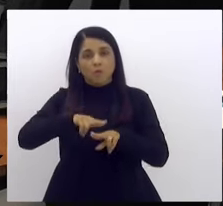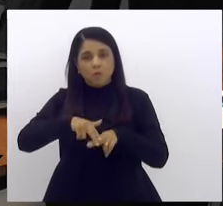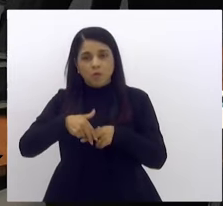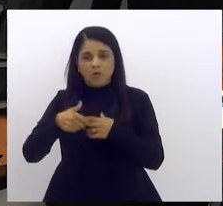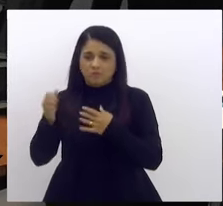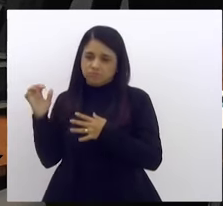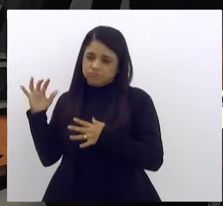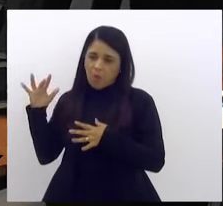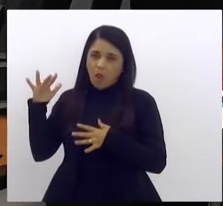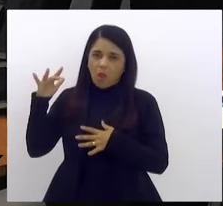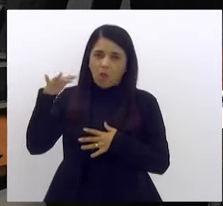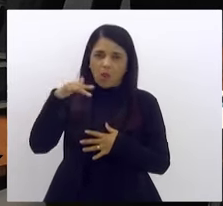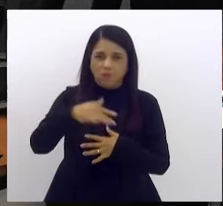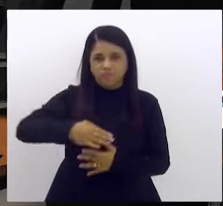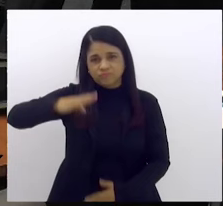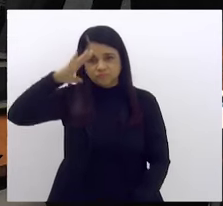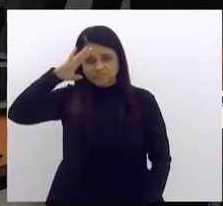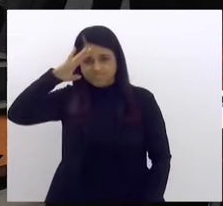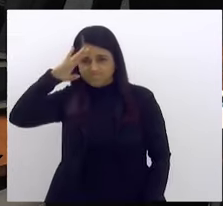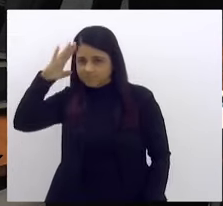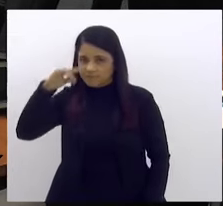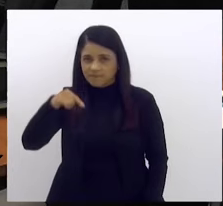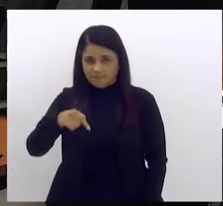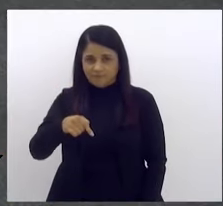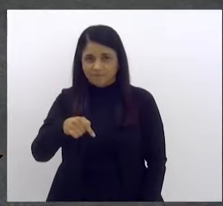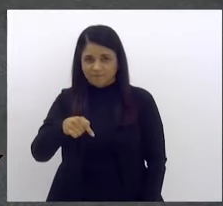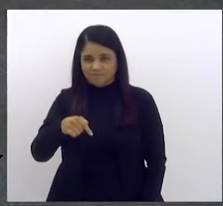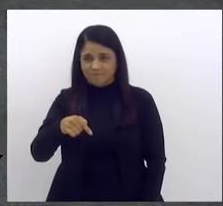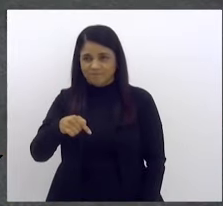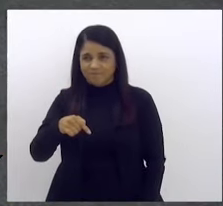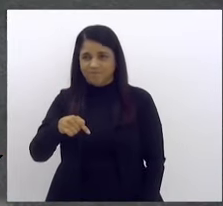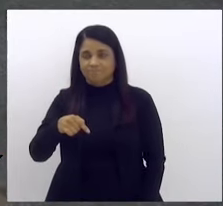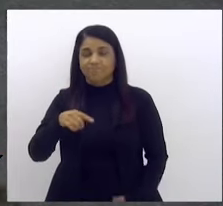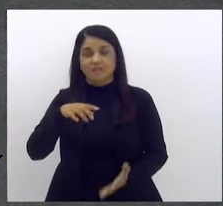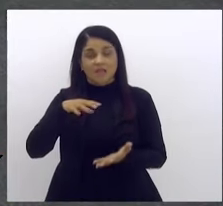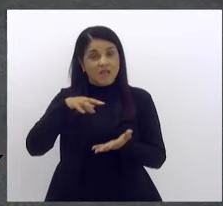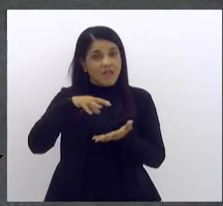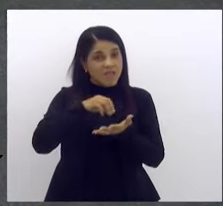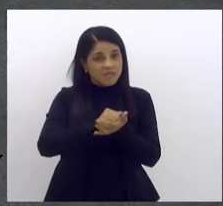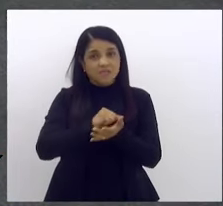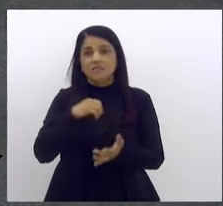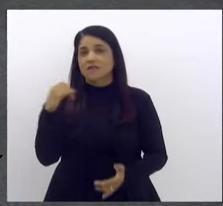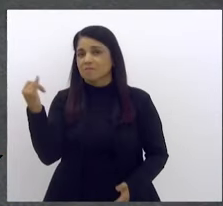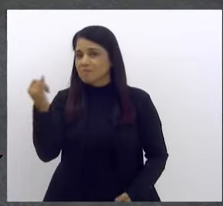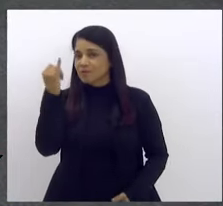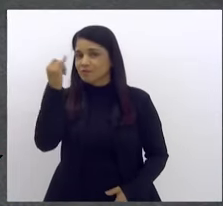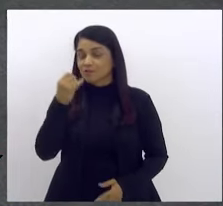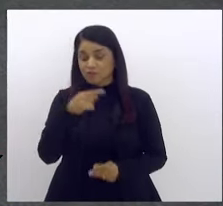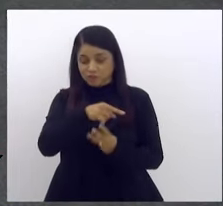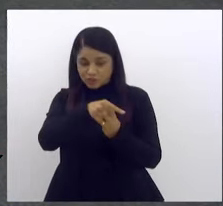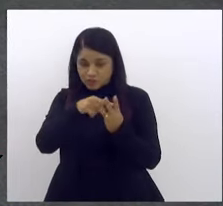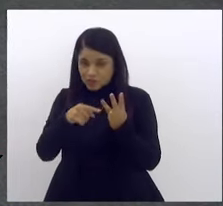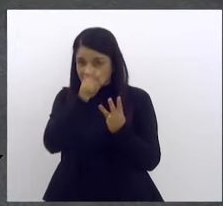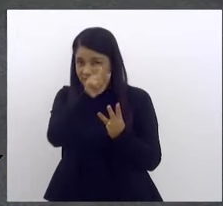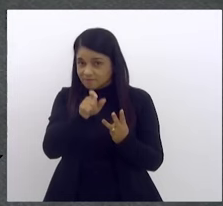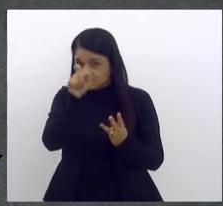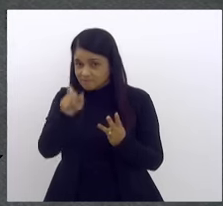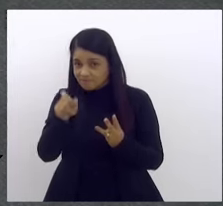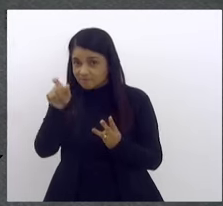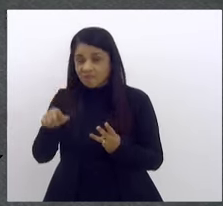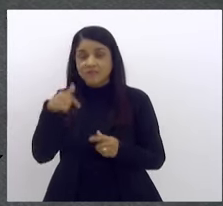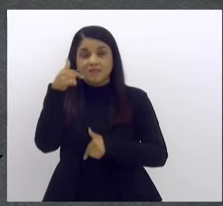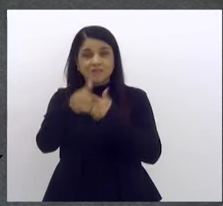forças repressivas do Exército. Muito importante a gente registrar que esses trabalhadores estavam reivindicando os